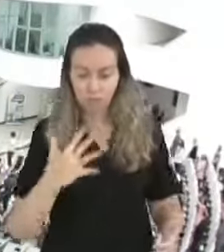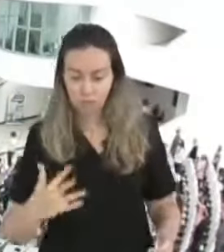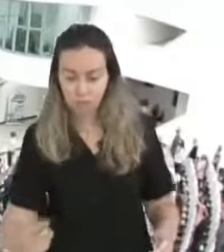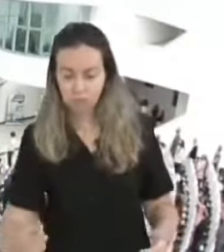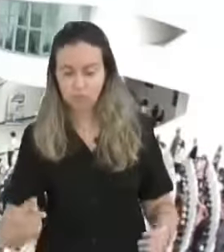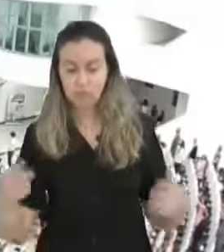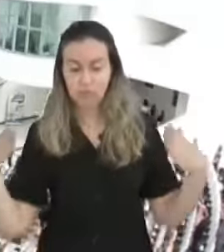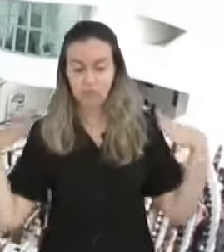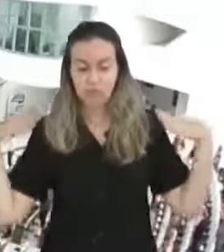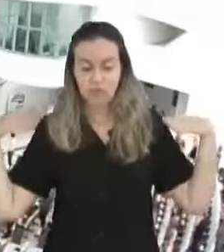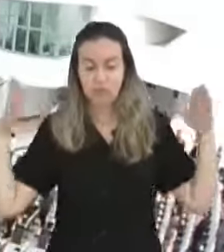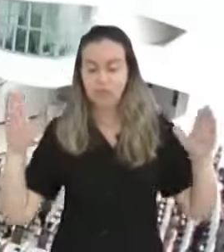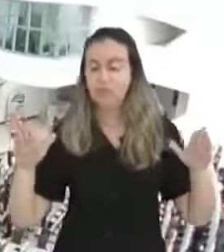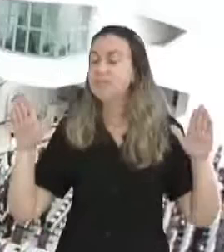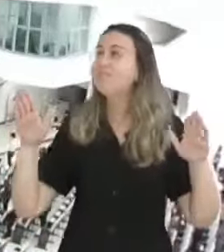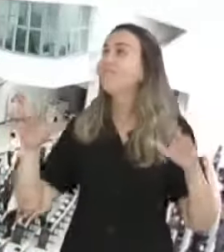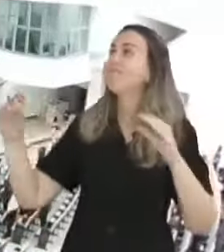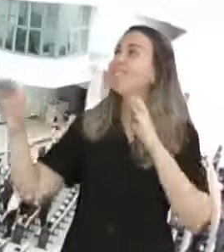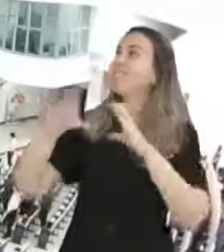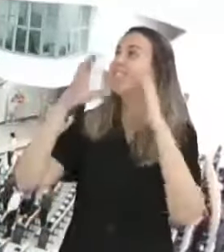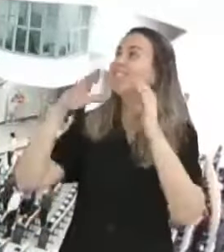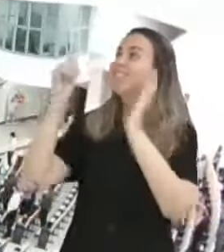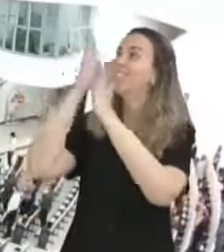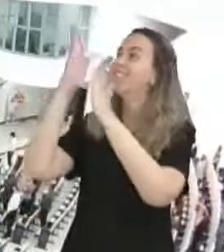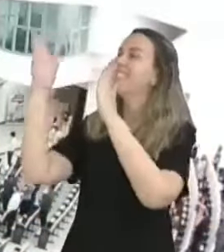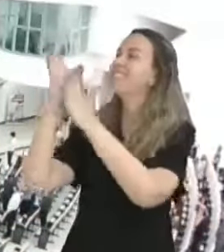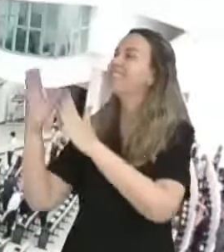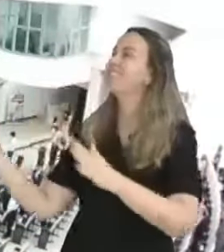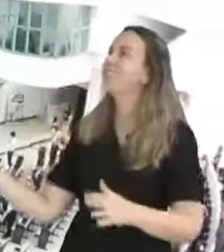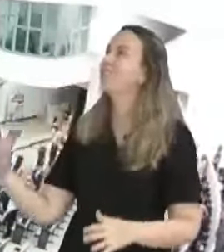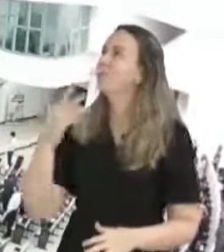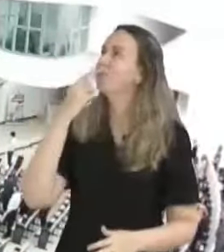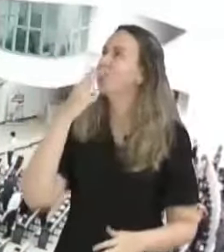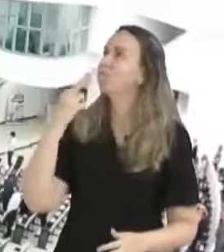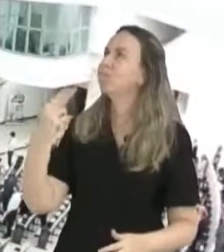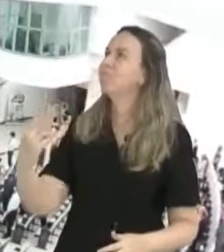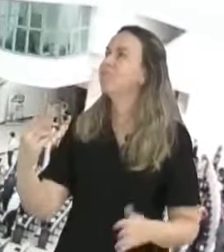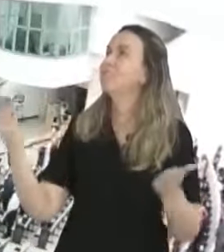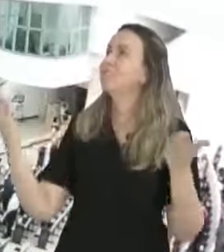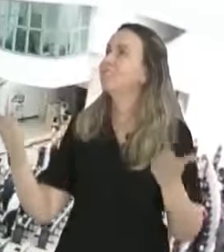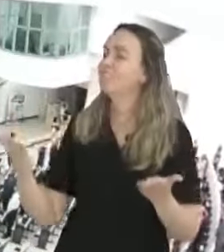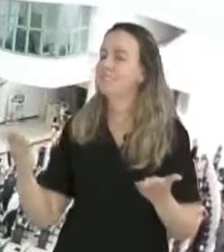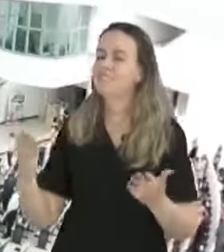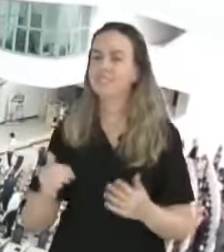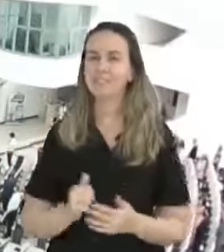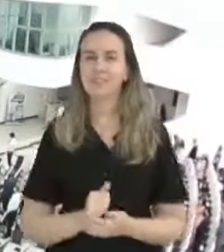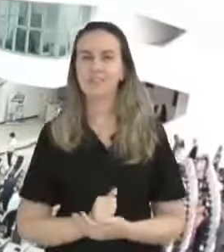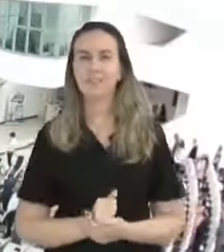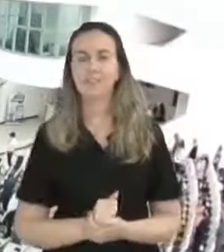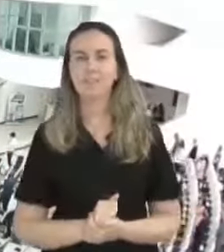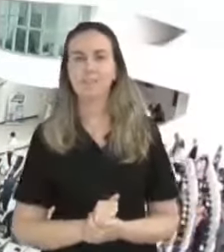a boca e comece a falar em novas línguas pela primeira vez agora.